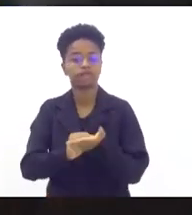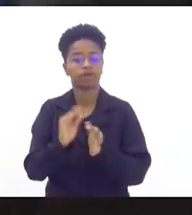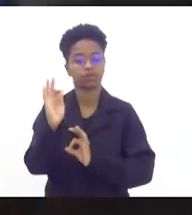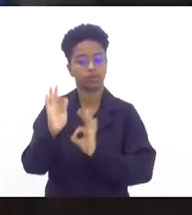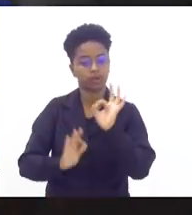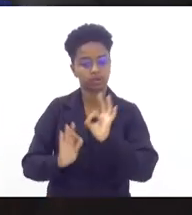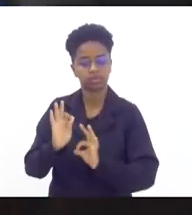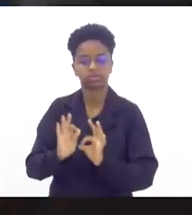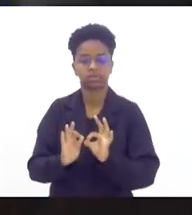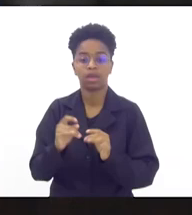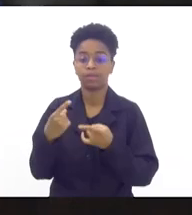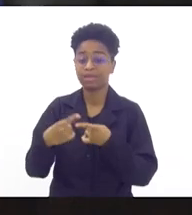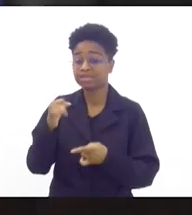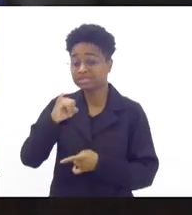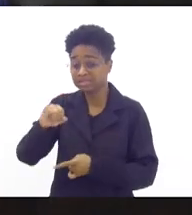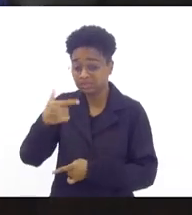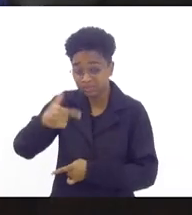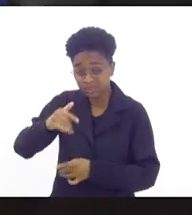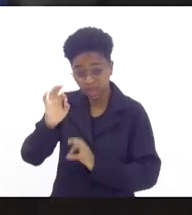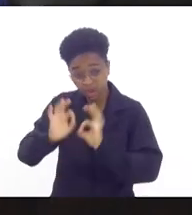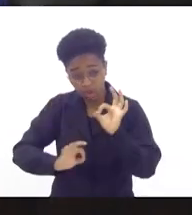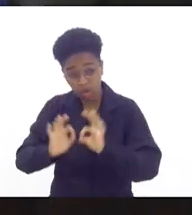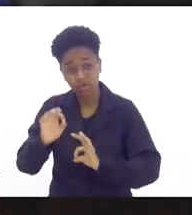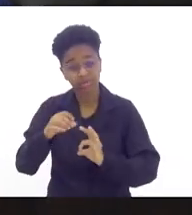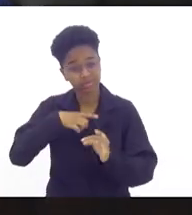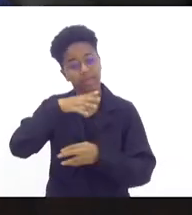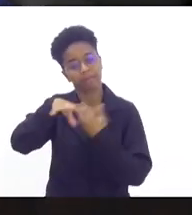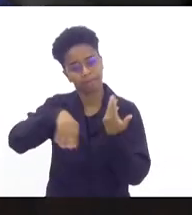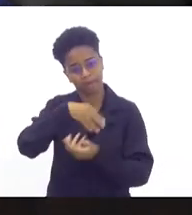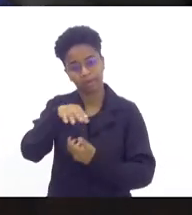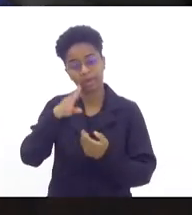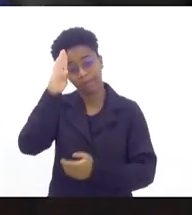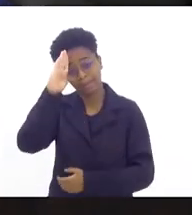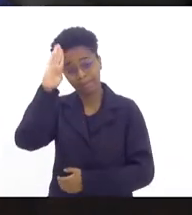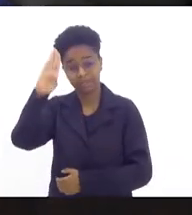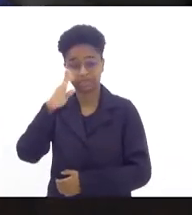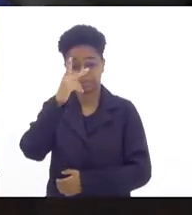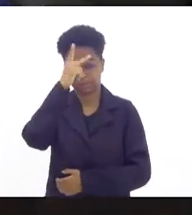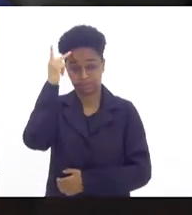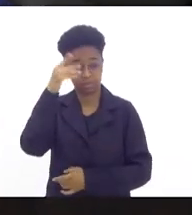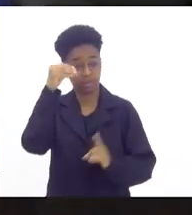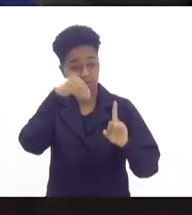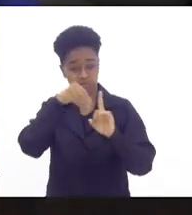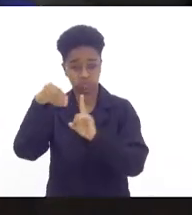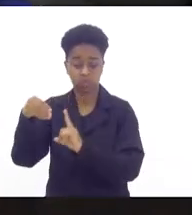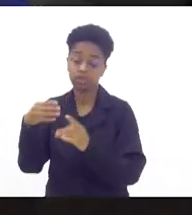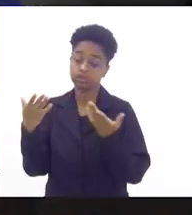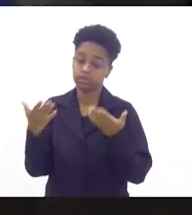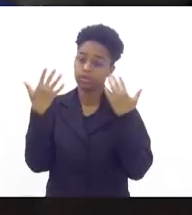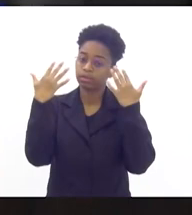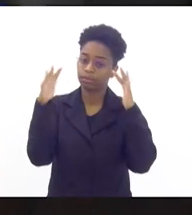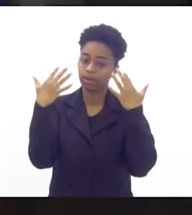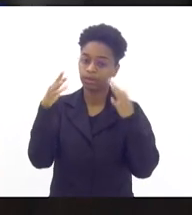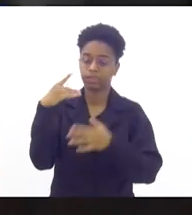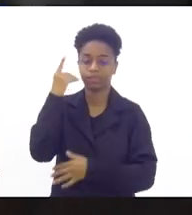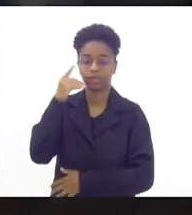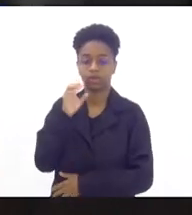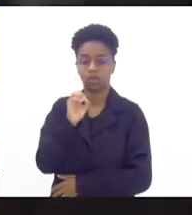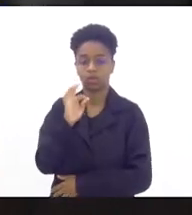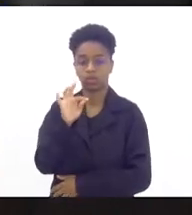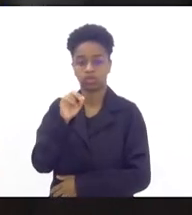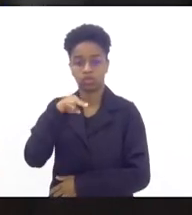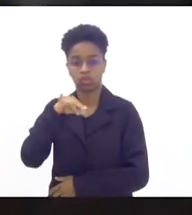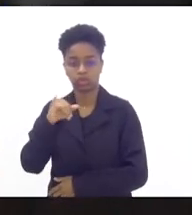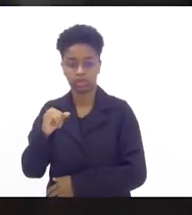aonde não há ordem resta truculência principalmente para os mais vulneráveis Parabéns deputado Antônio de Paula e